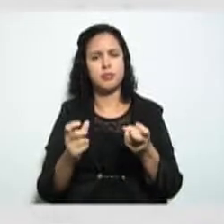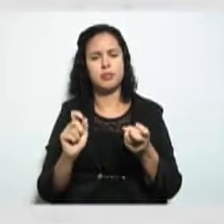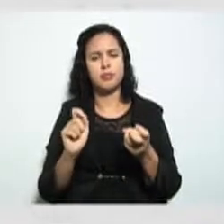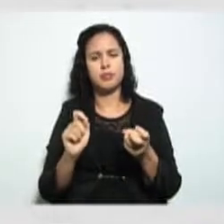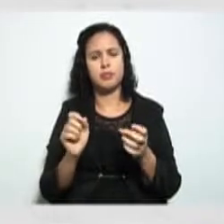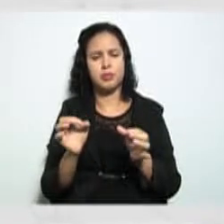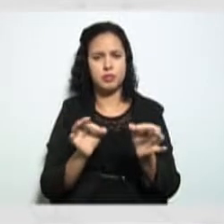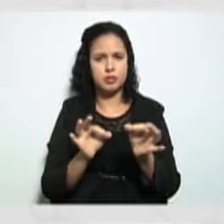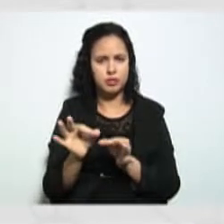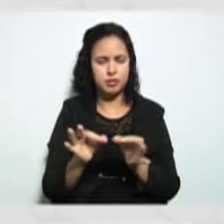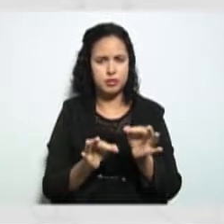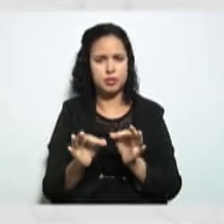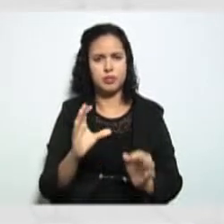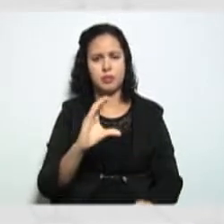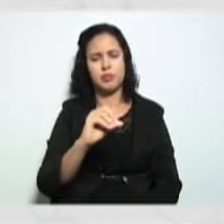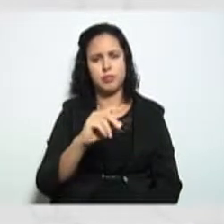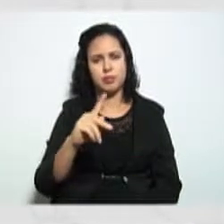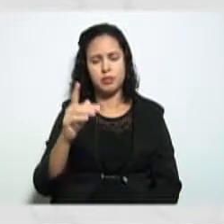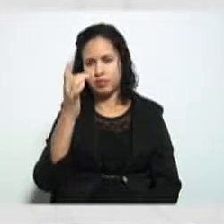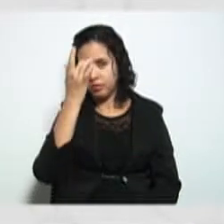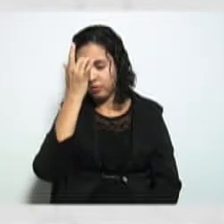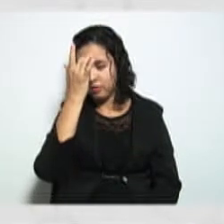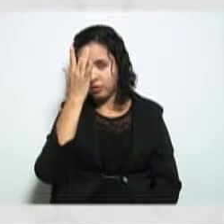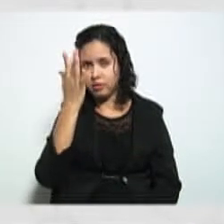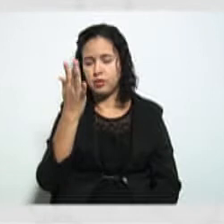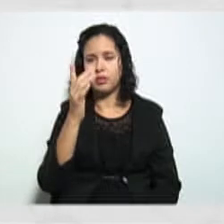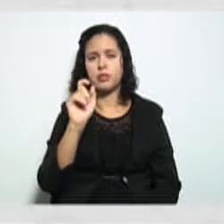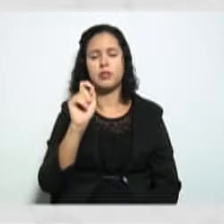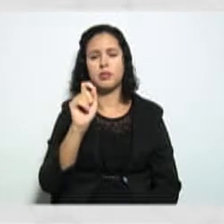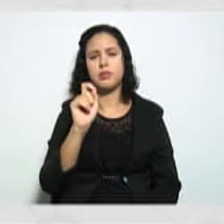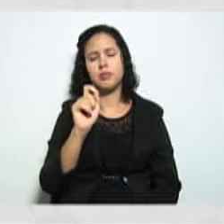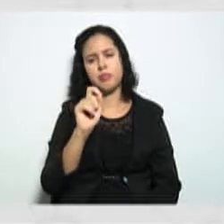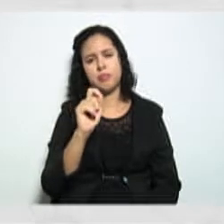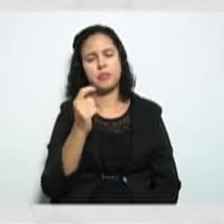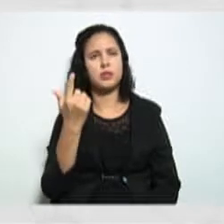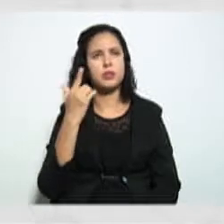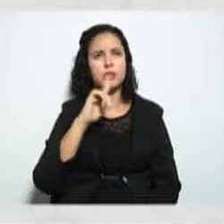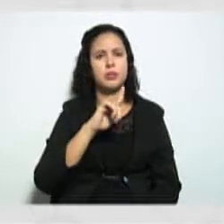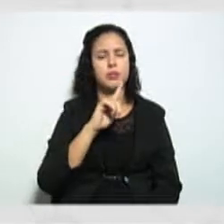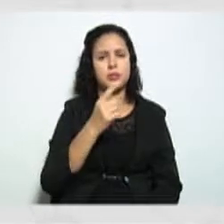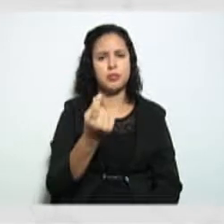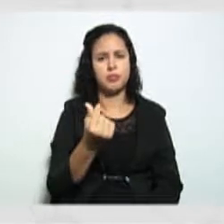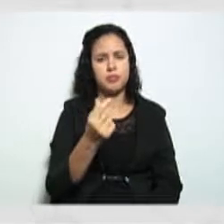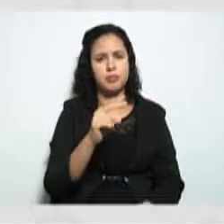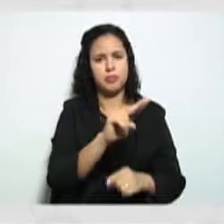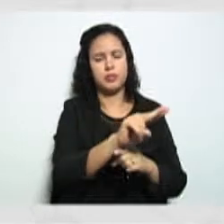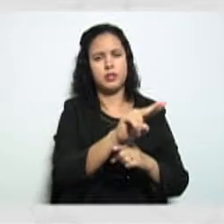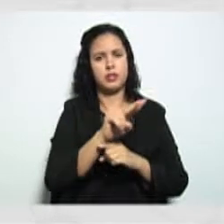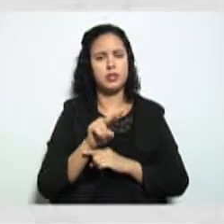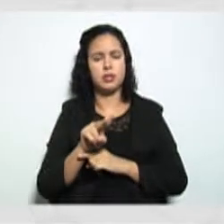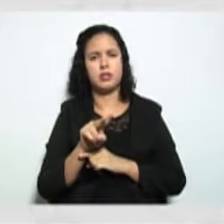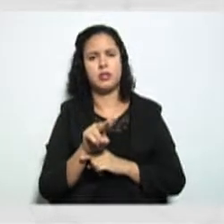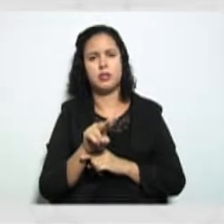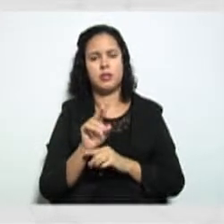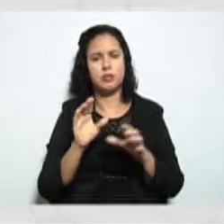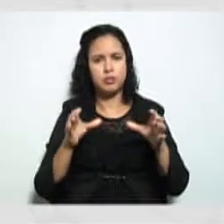se organizar em cooperativa facilita a aquisição de crédito. É mais fácil conseguir crédito, como o professor estava explicando, em coletivo, negociar